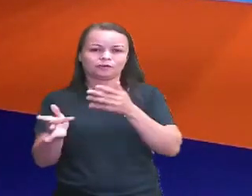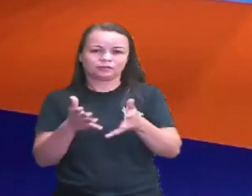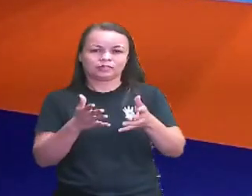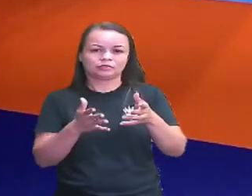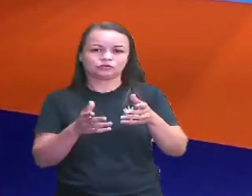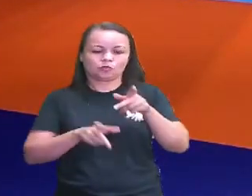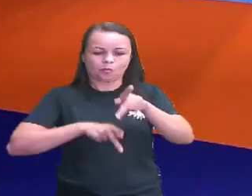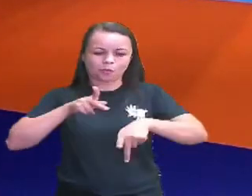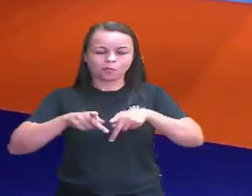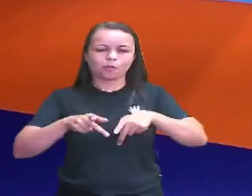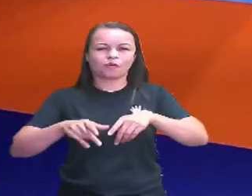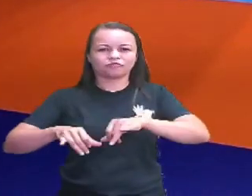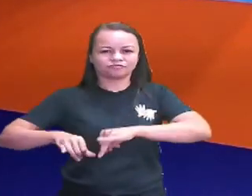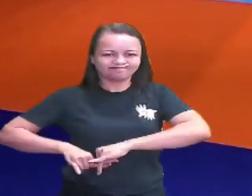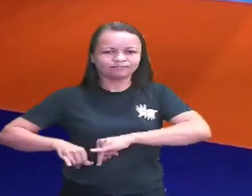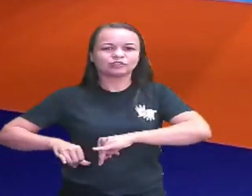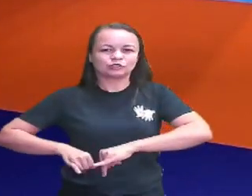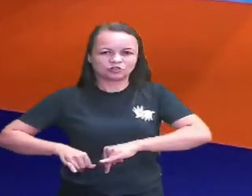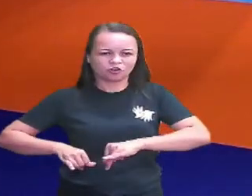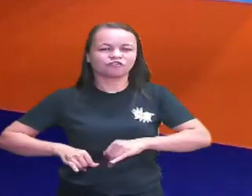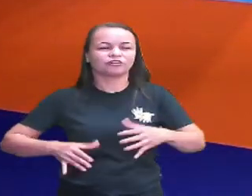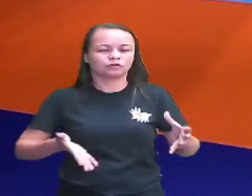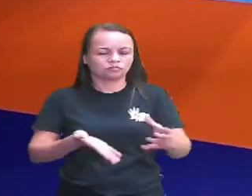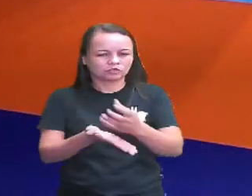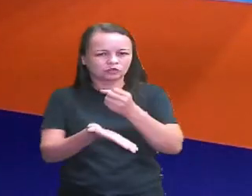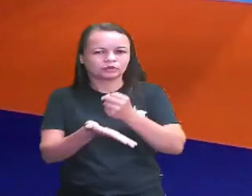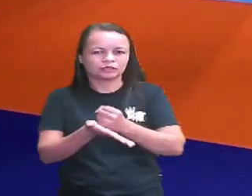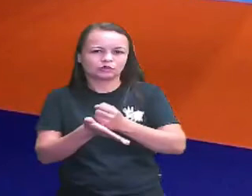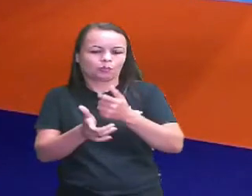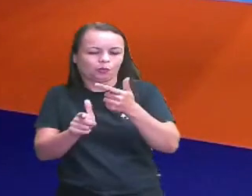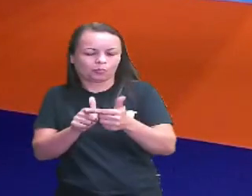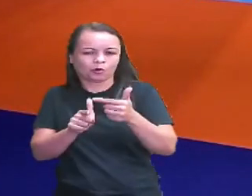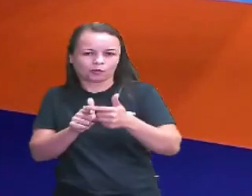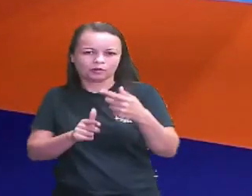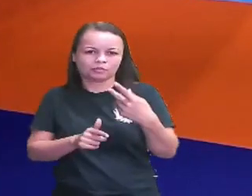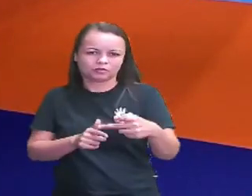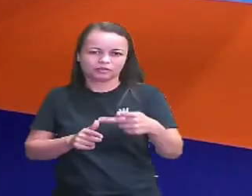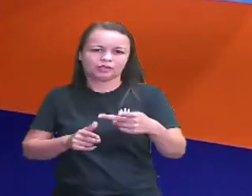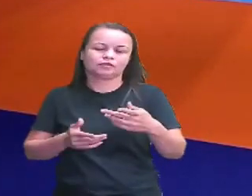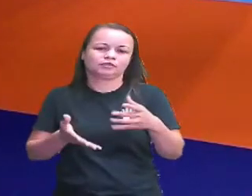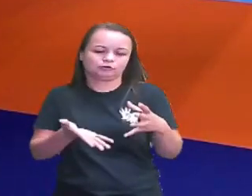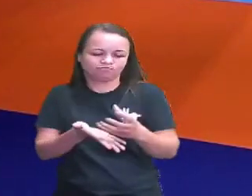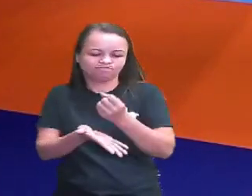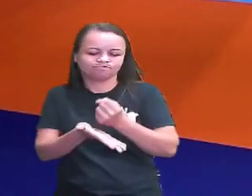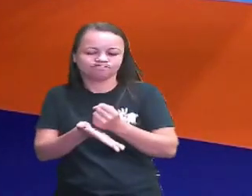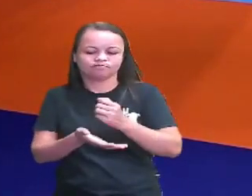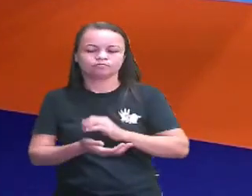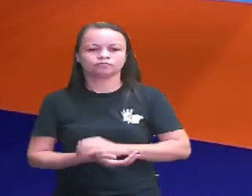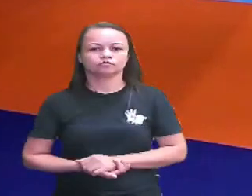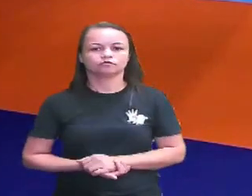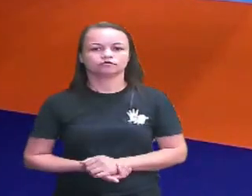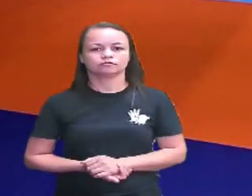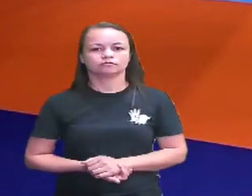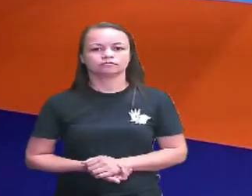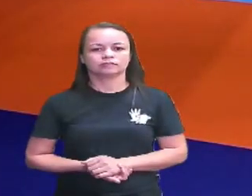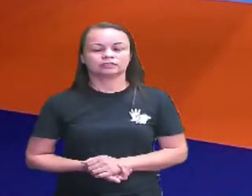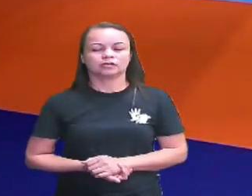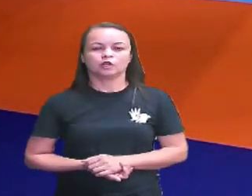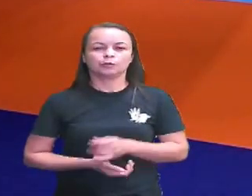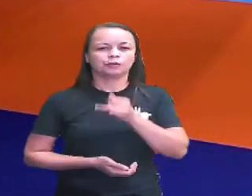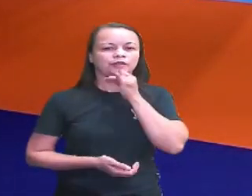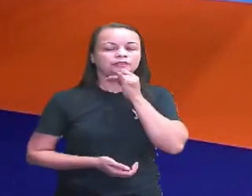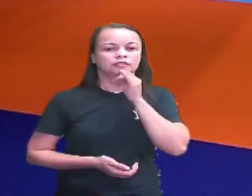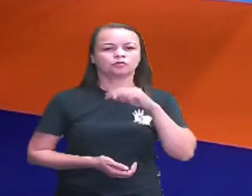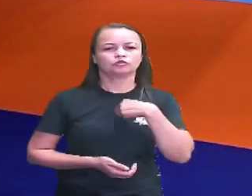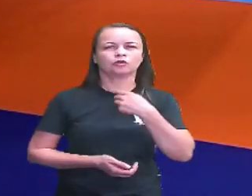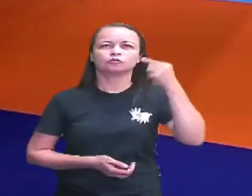sofrem com esse tipo de dominação, com as consequências dessa dominação. Por exemplo, quando nós imaginamos,